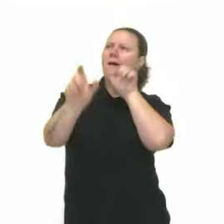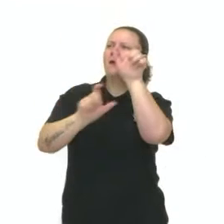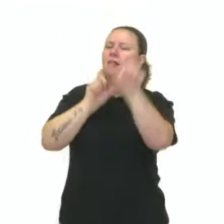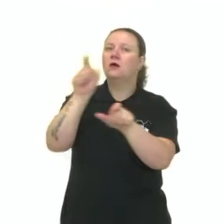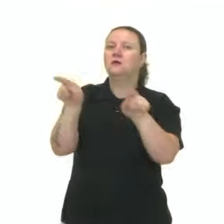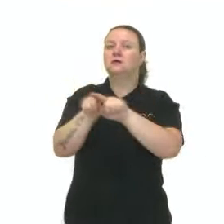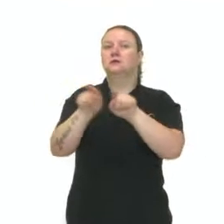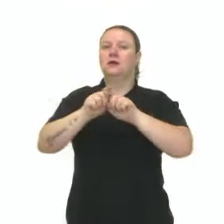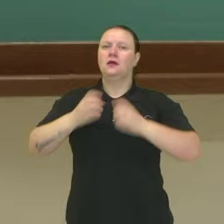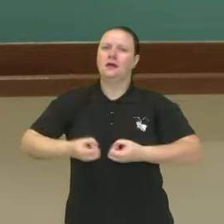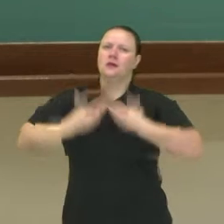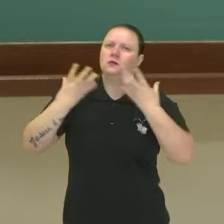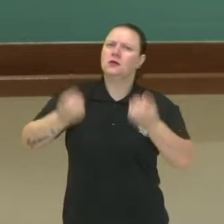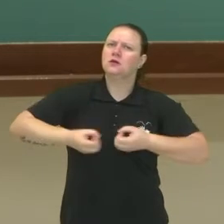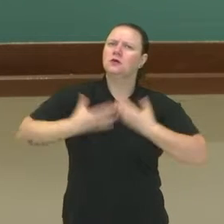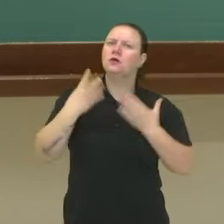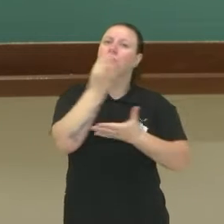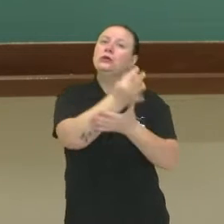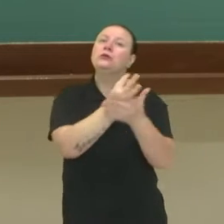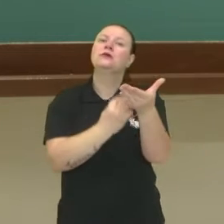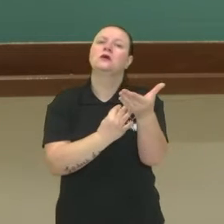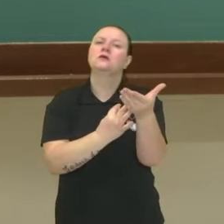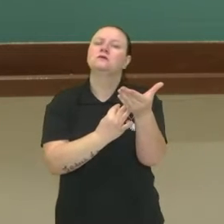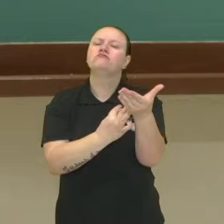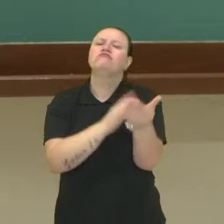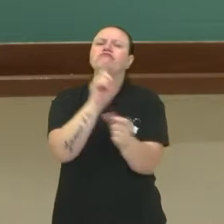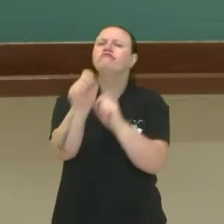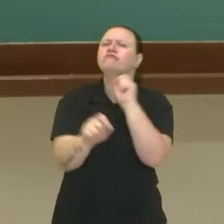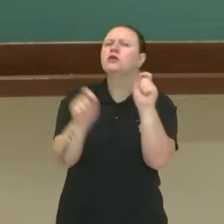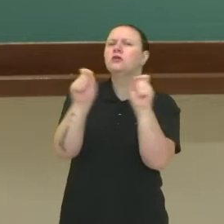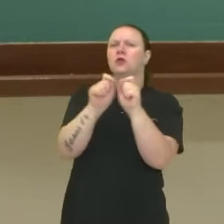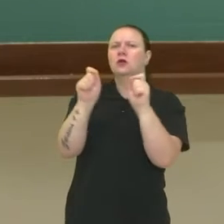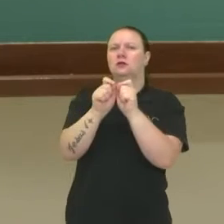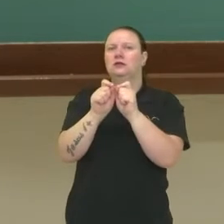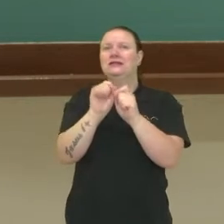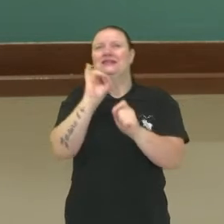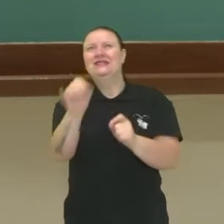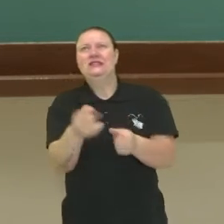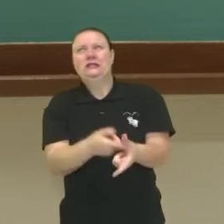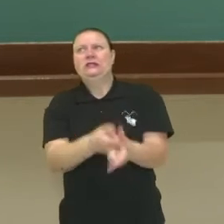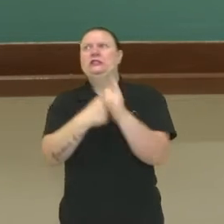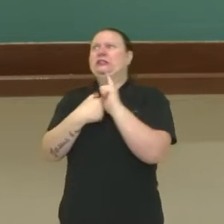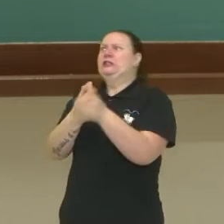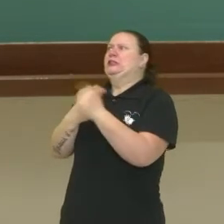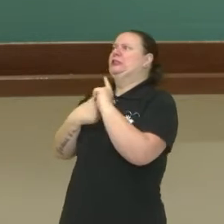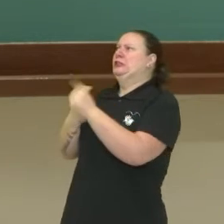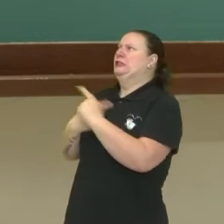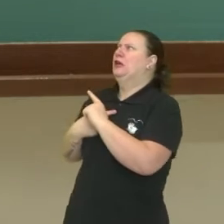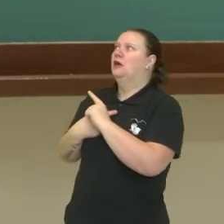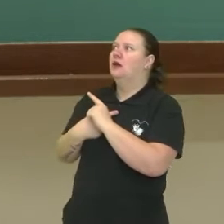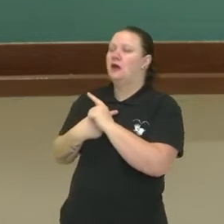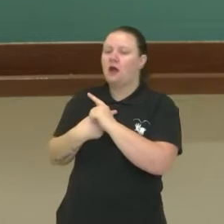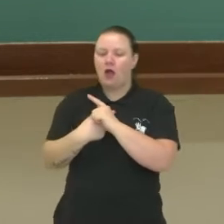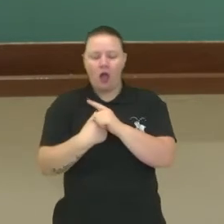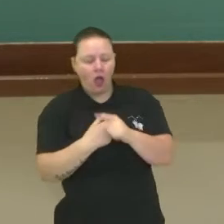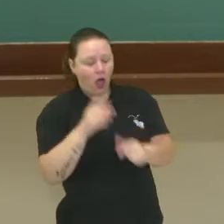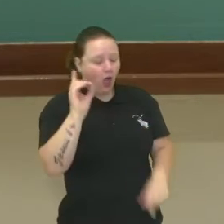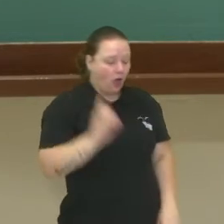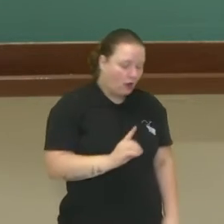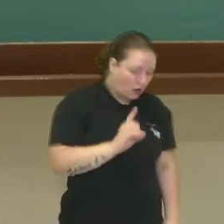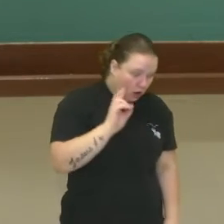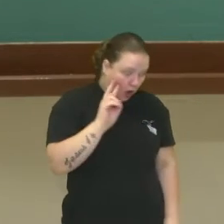texto. O que você faria se tivesse com dívidas e encontrasse uma carteira recheada de